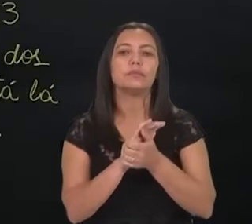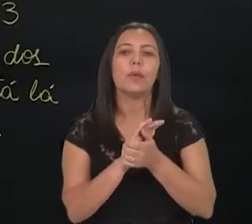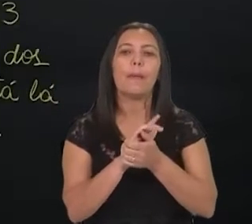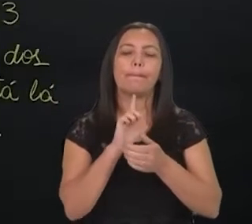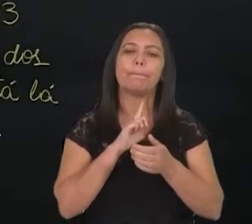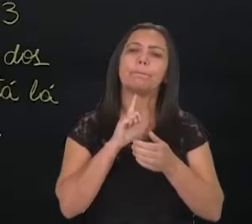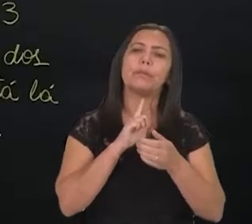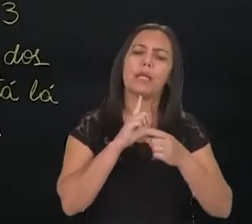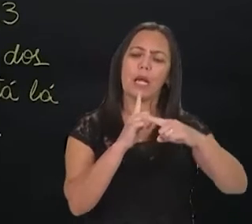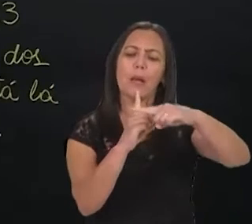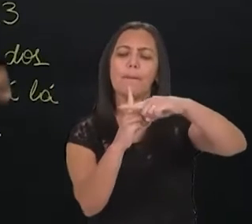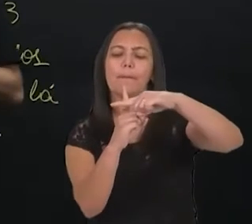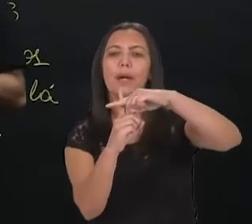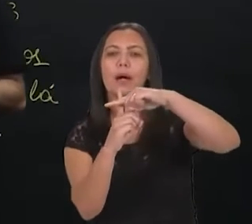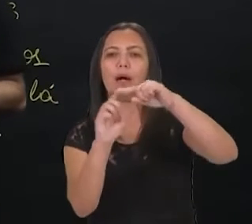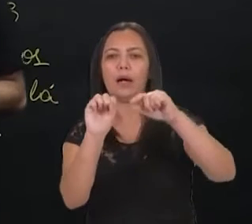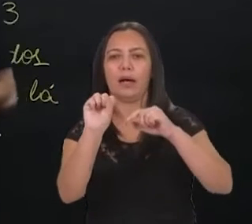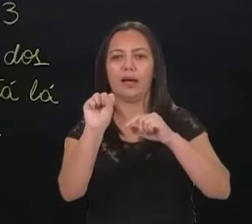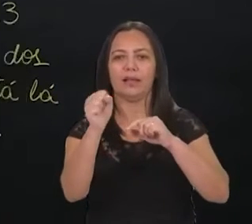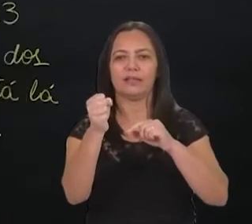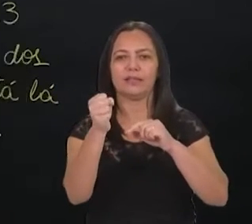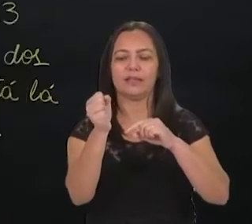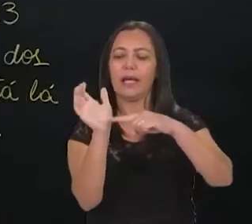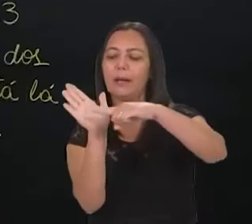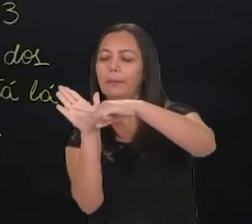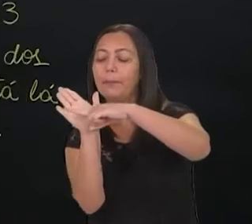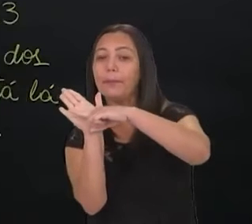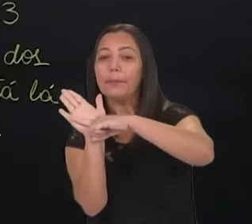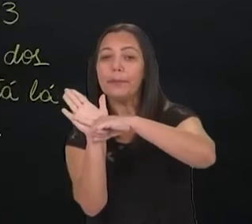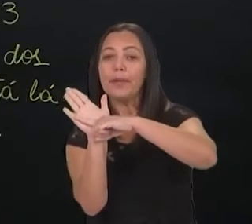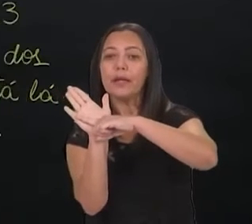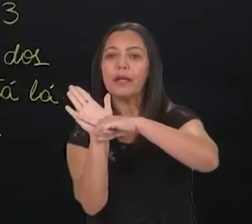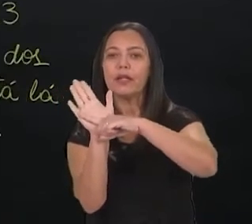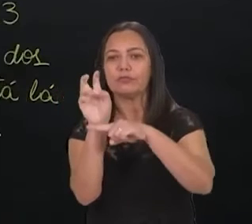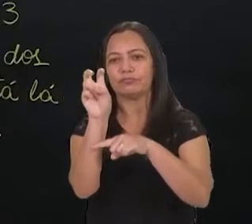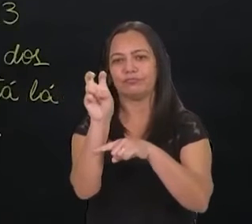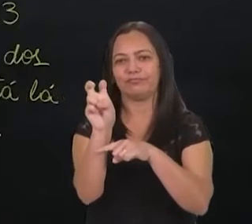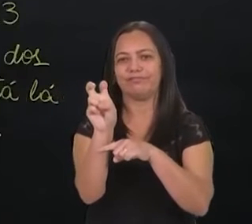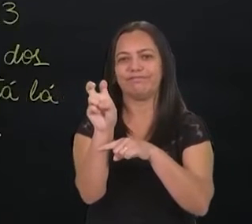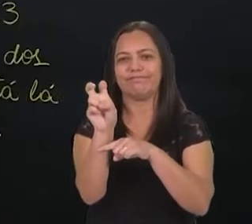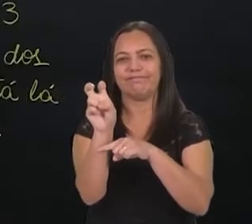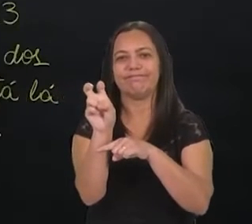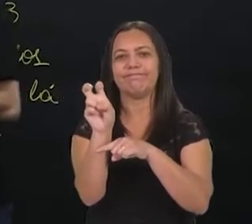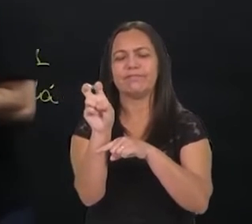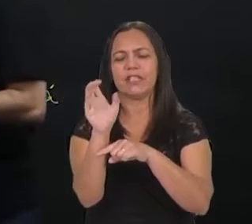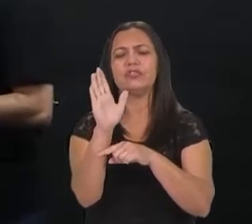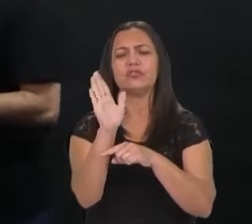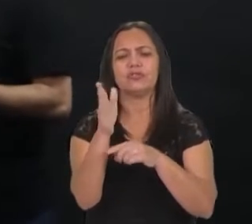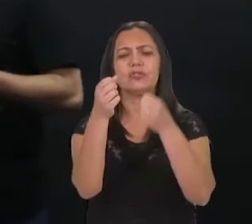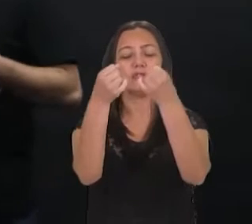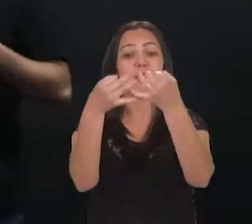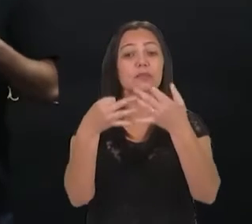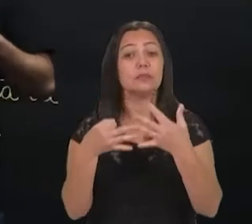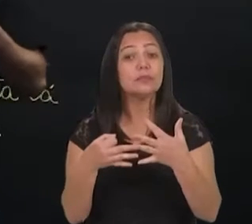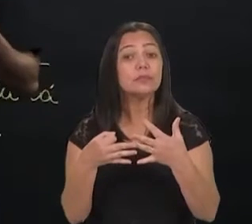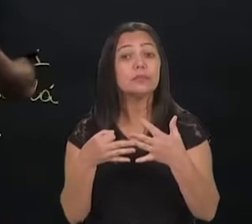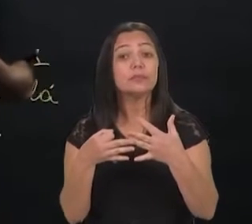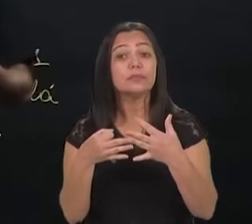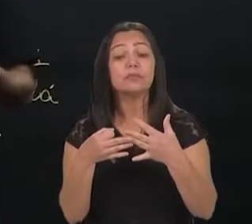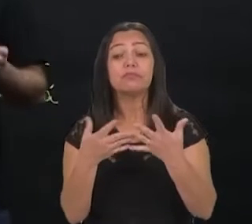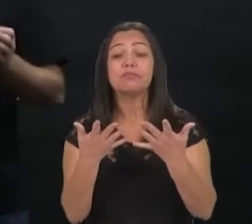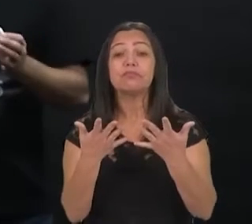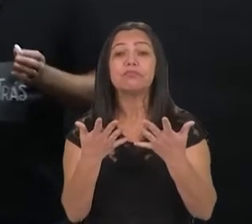comigo. Eu tenho mais 8 menos 5. Como eu lhes falei antes, se